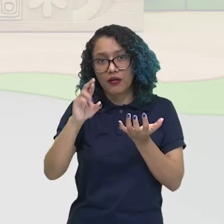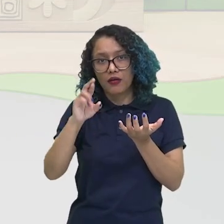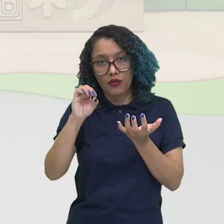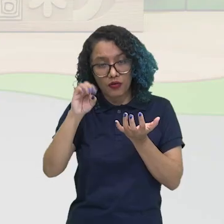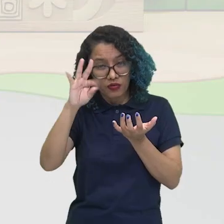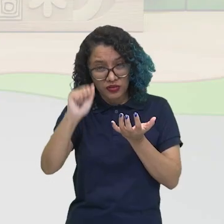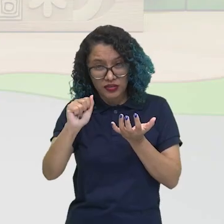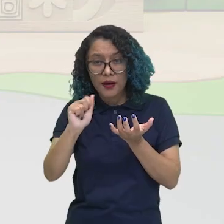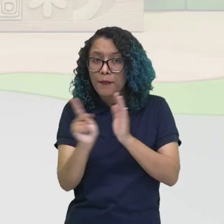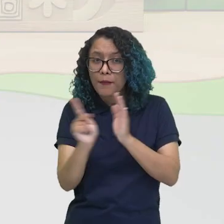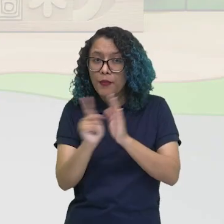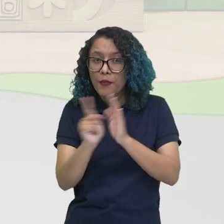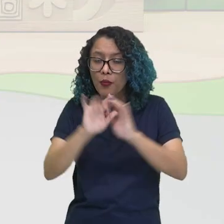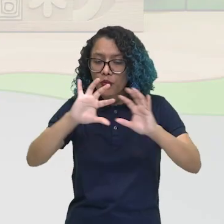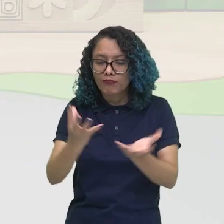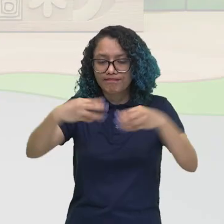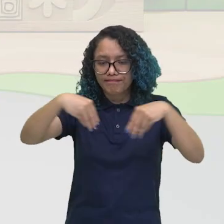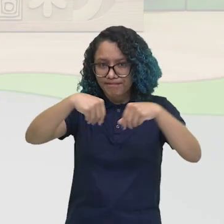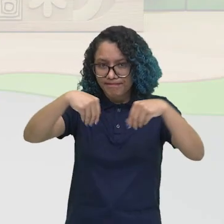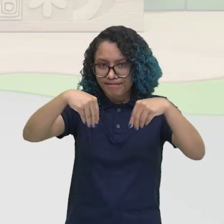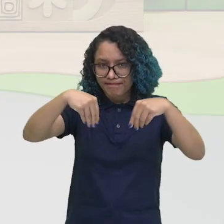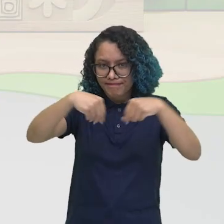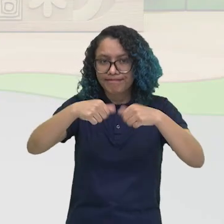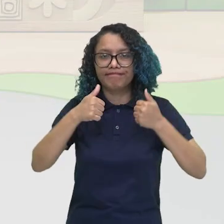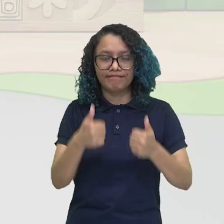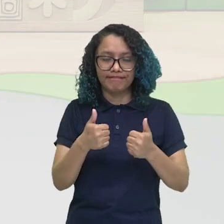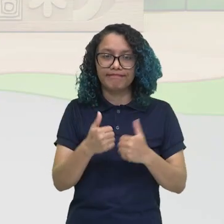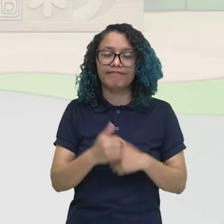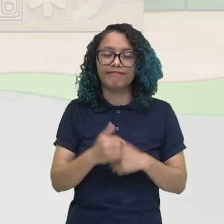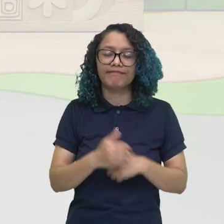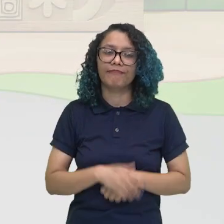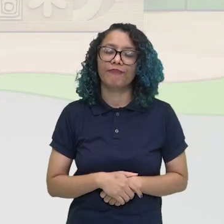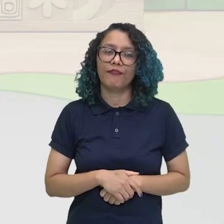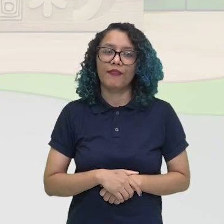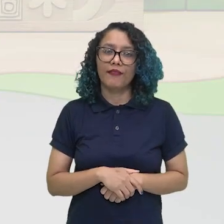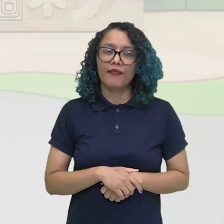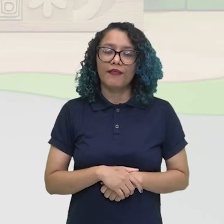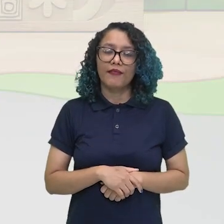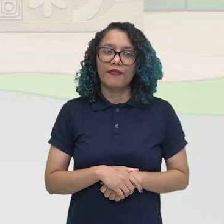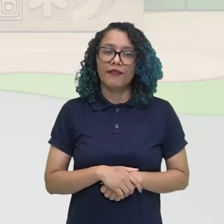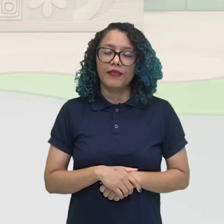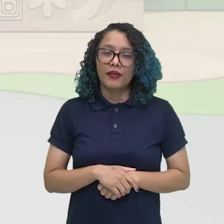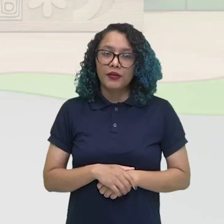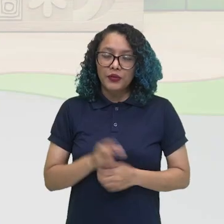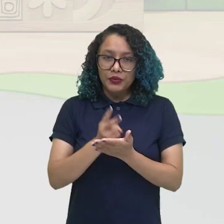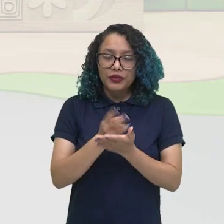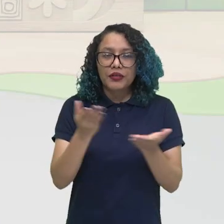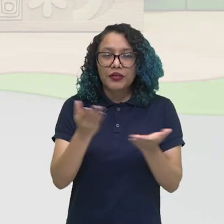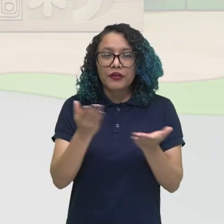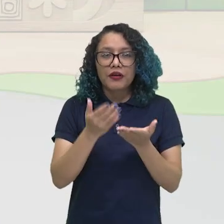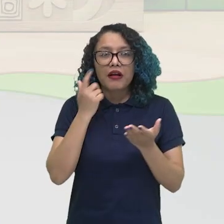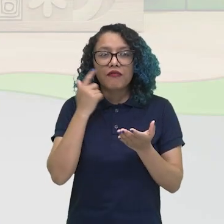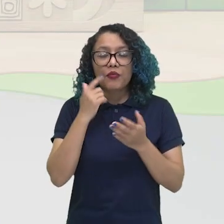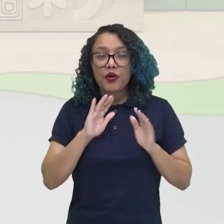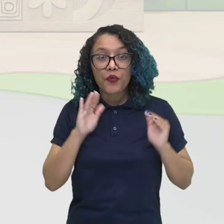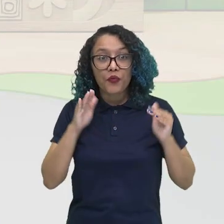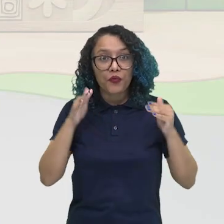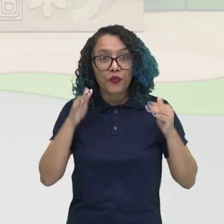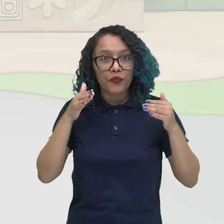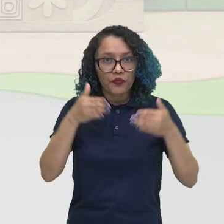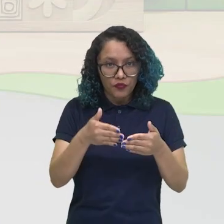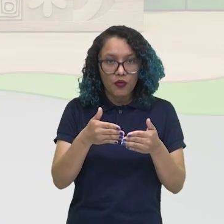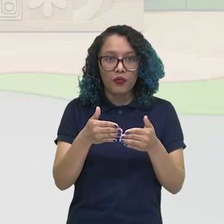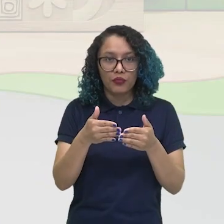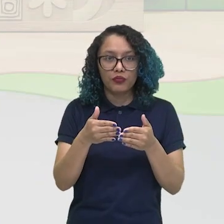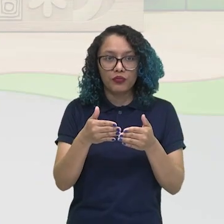litosfera, certo? E aí, com isso, agora nós passamos para o objeto da nossa aula, que